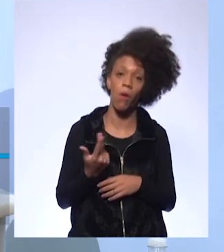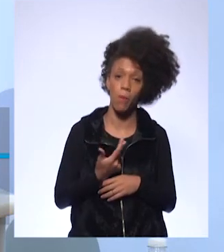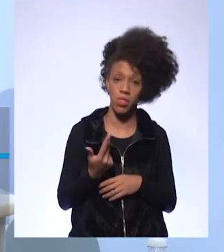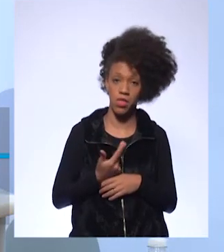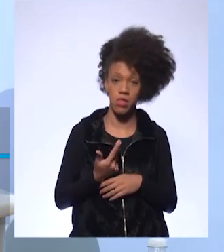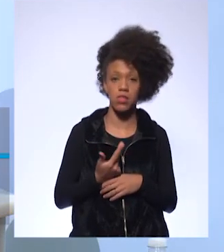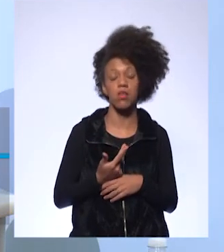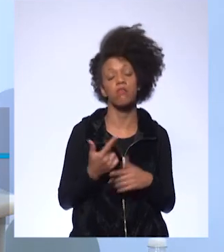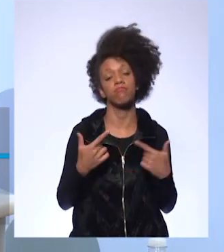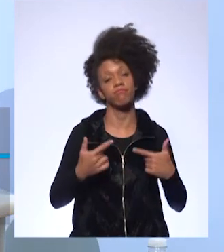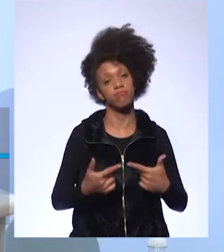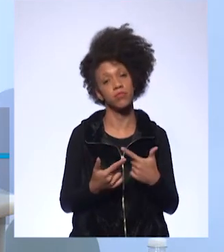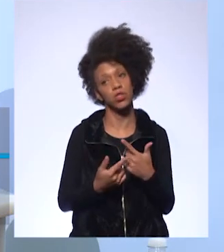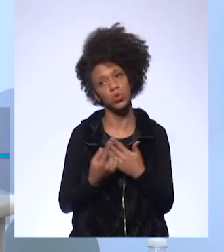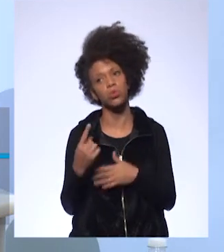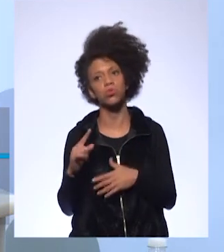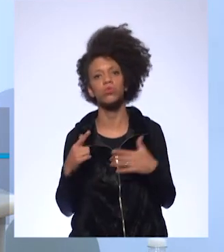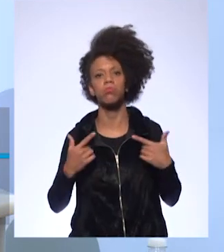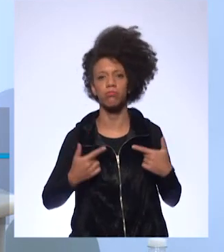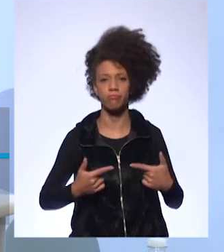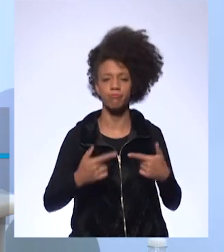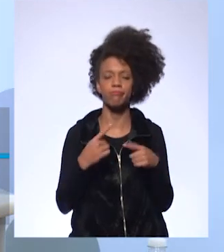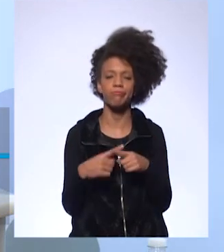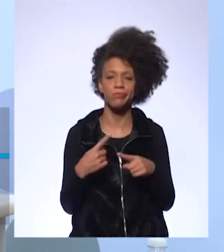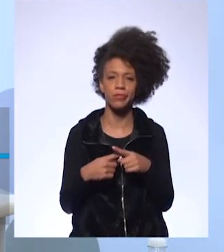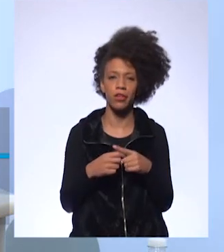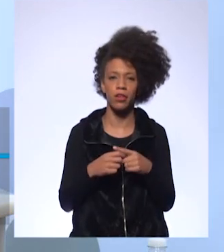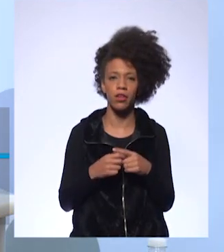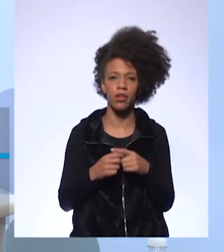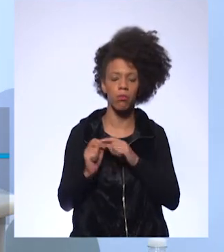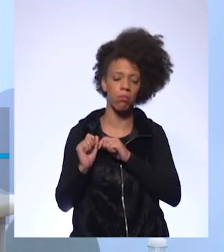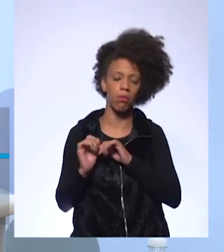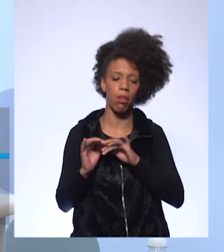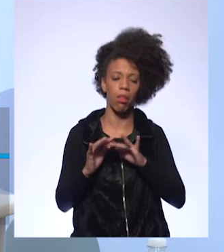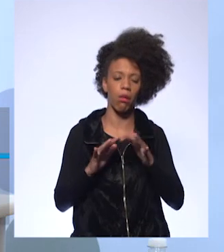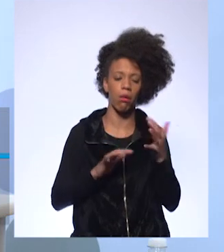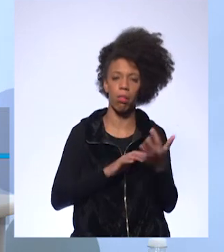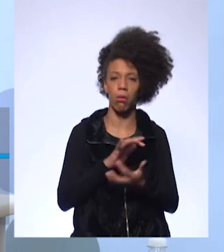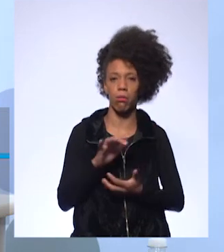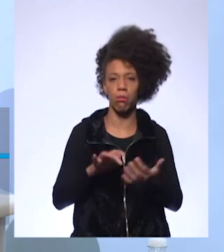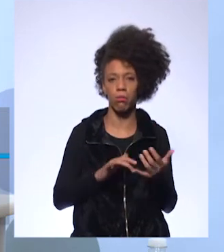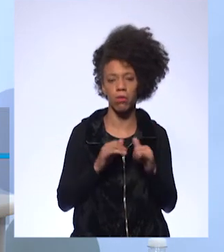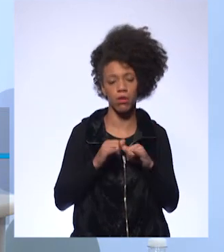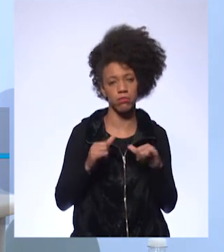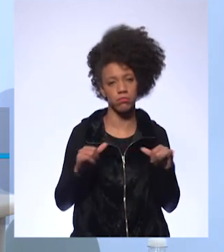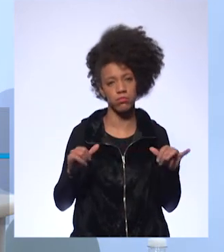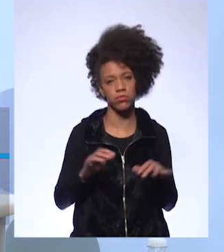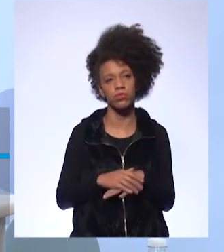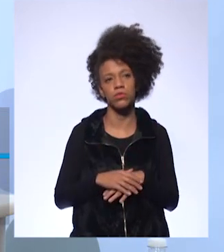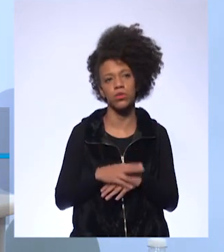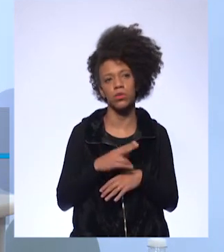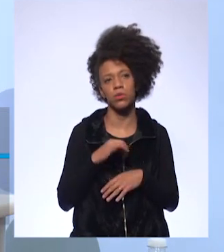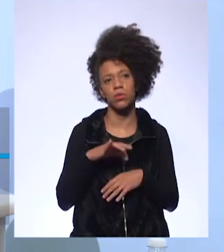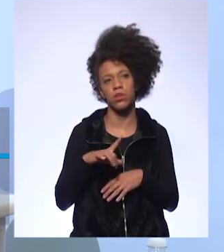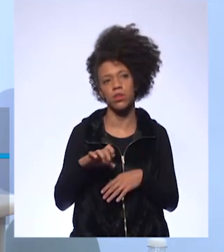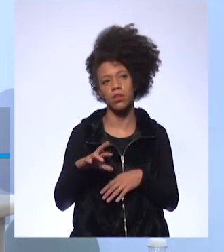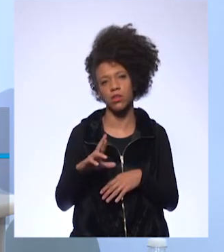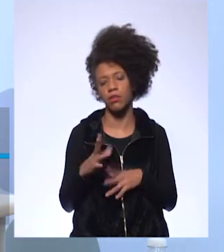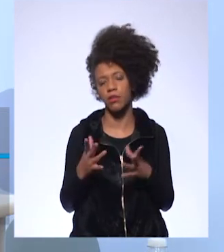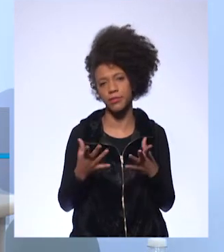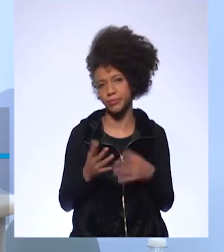mim, uma terceira e última guerra, porque proliferar aí a questão da energia nuclear aí